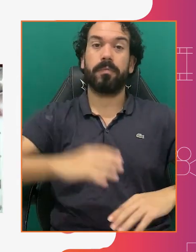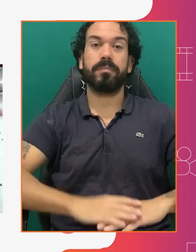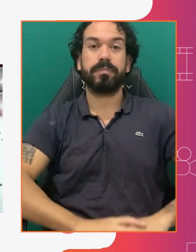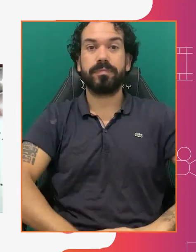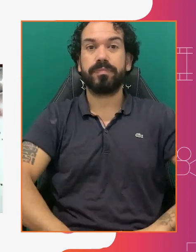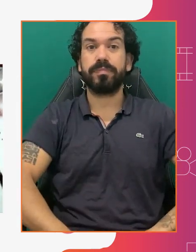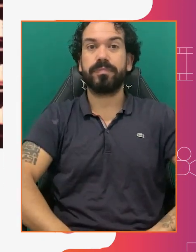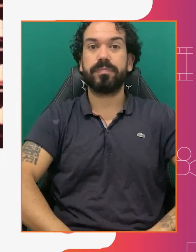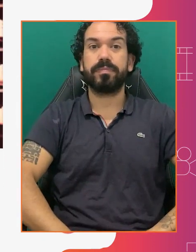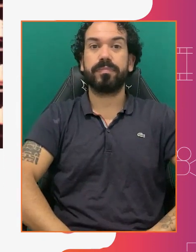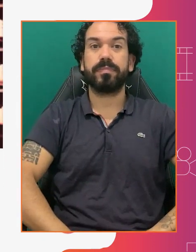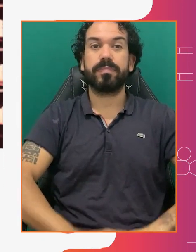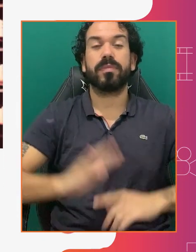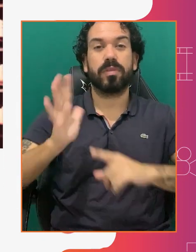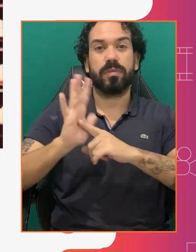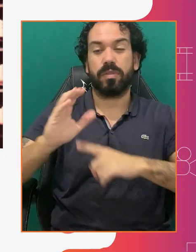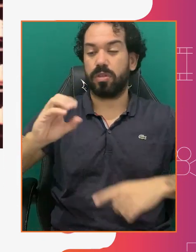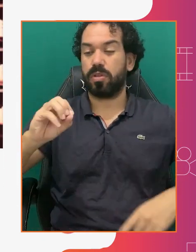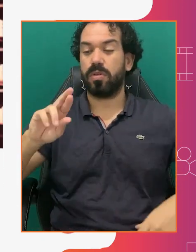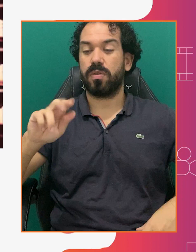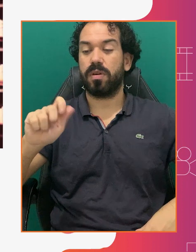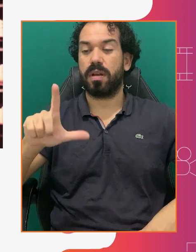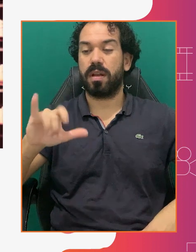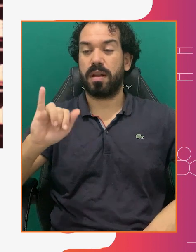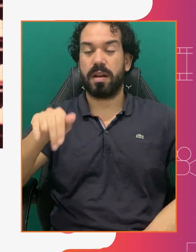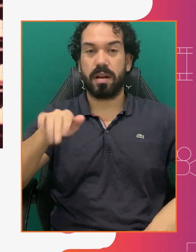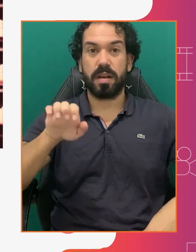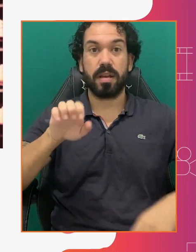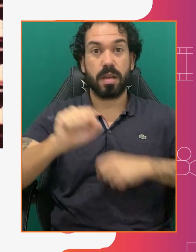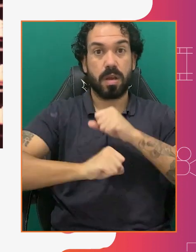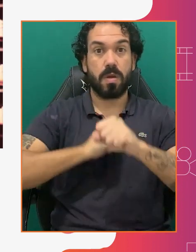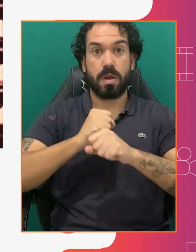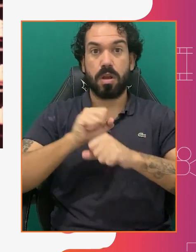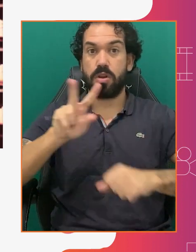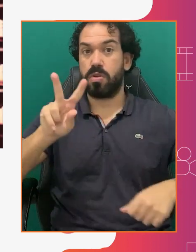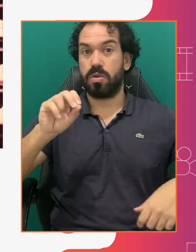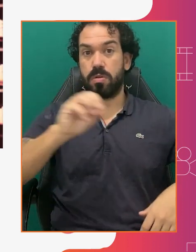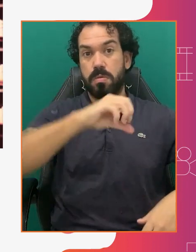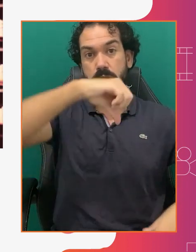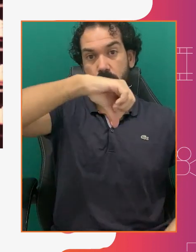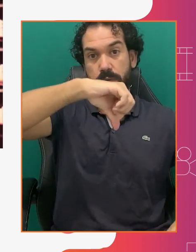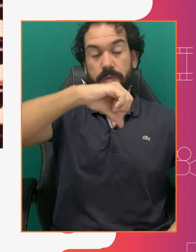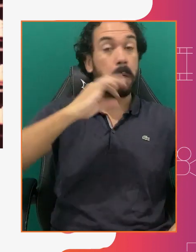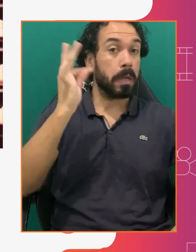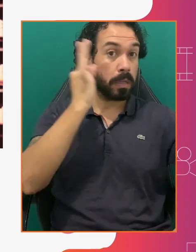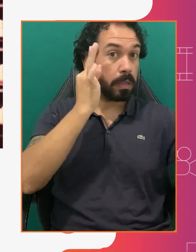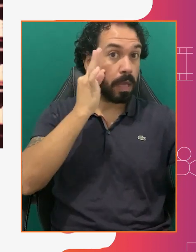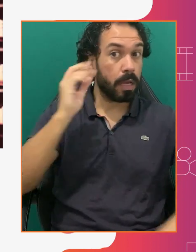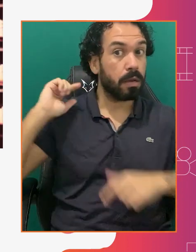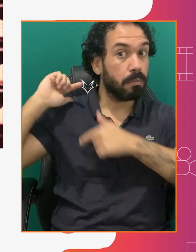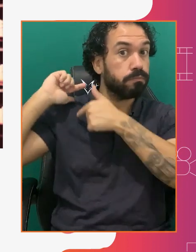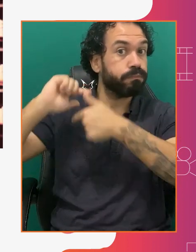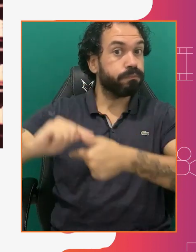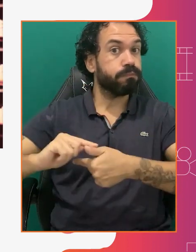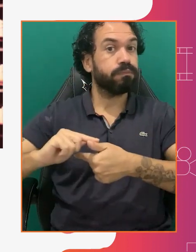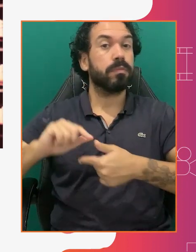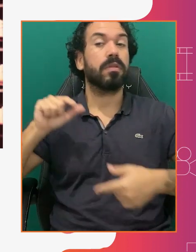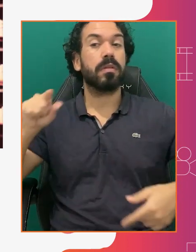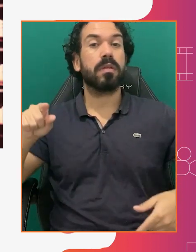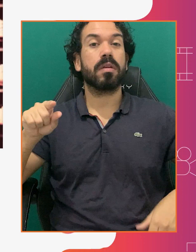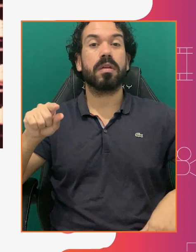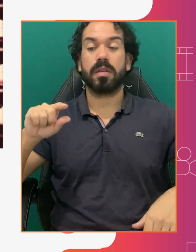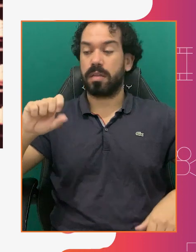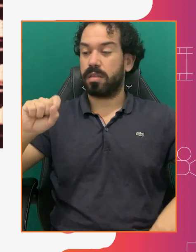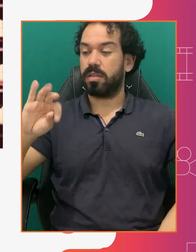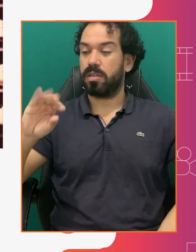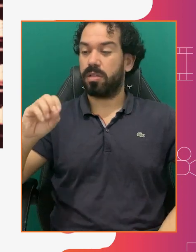sucessos. No filme Coraline, de 2009, as técnicas tradicionais do stop motion